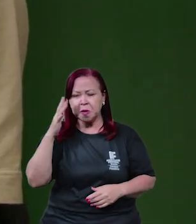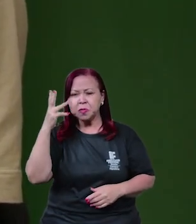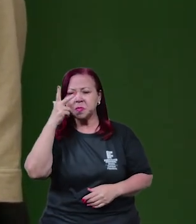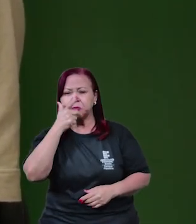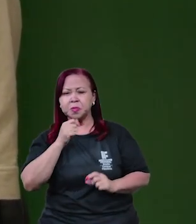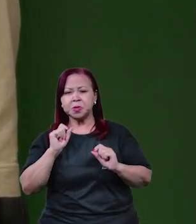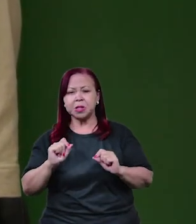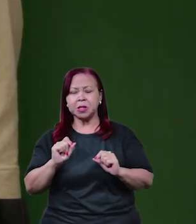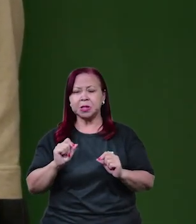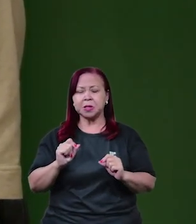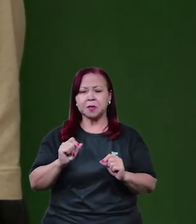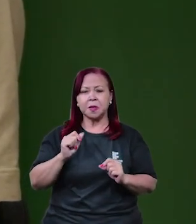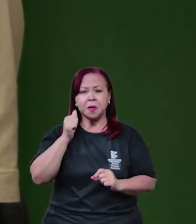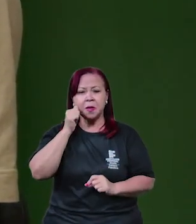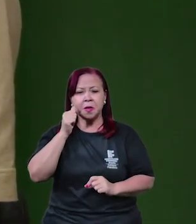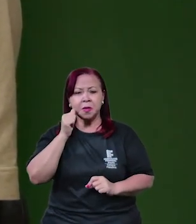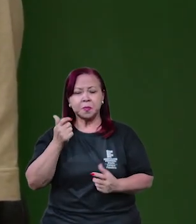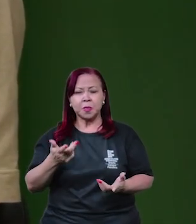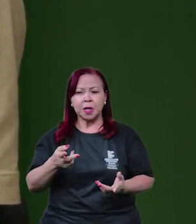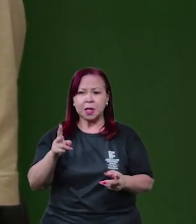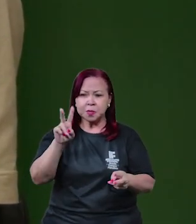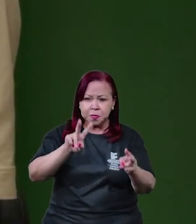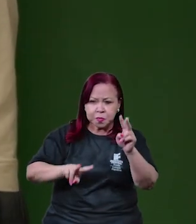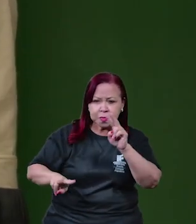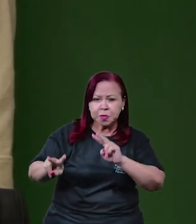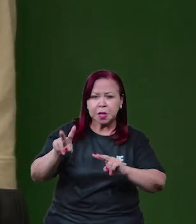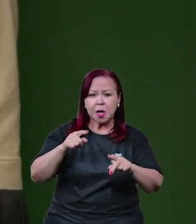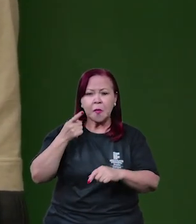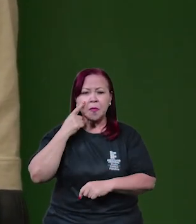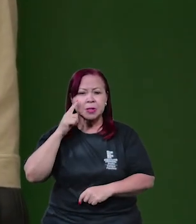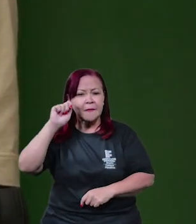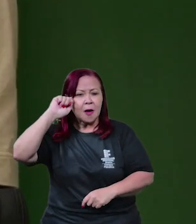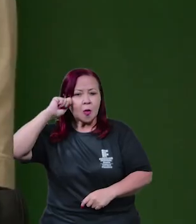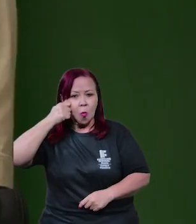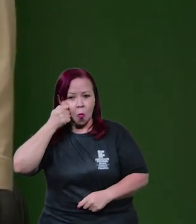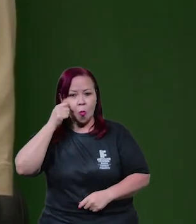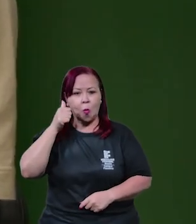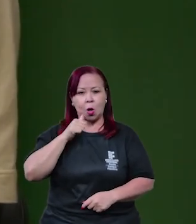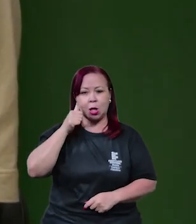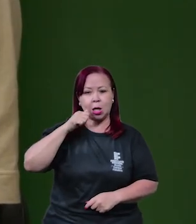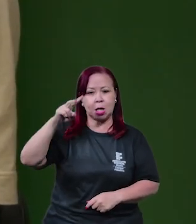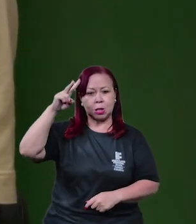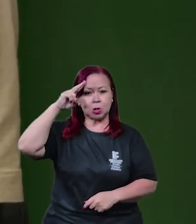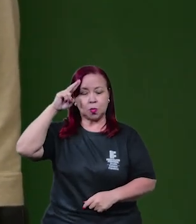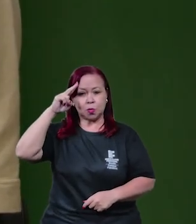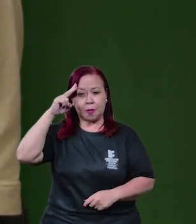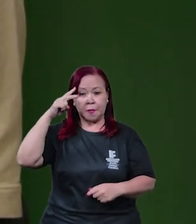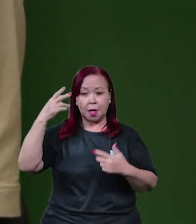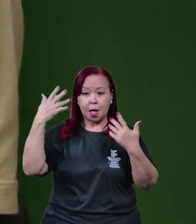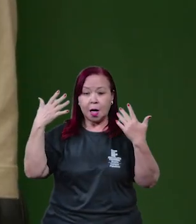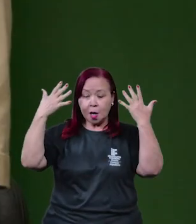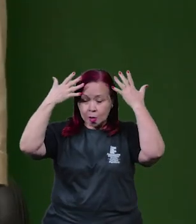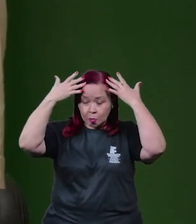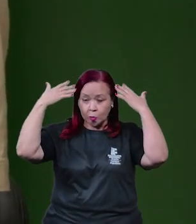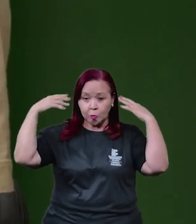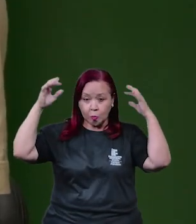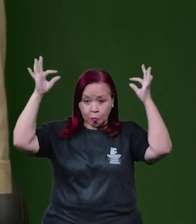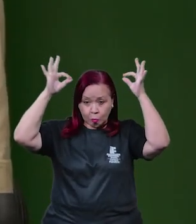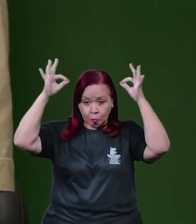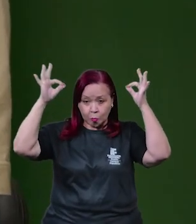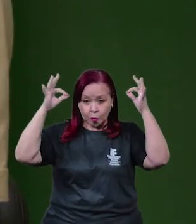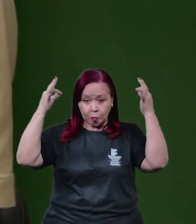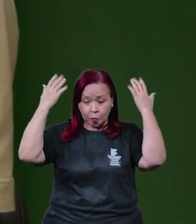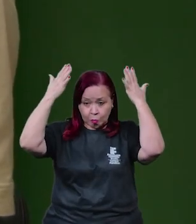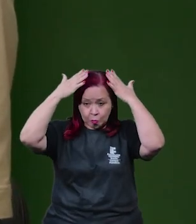eu acho muito bonita essa parada de, tipo assim, cara, você vê uma negona na segunda-feira com cabelo natural, na quarta-feira